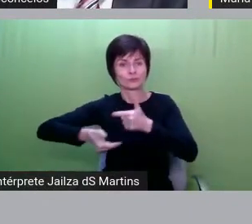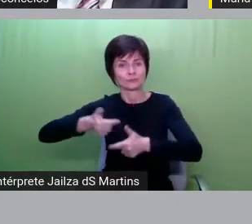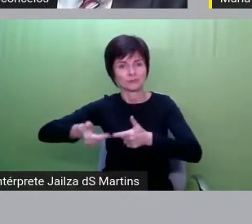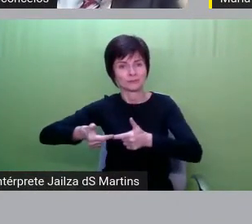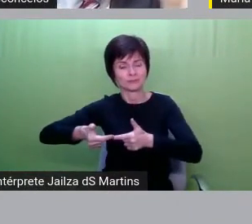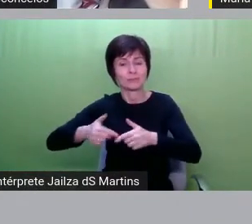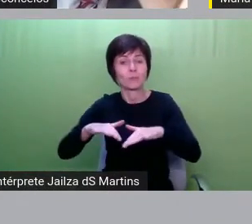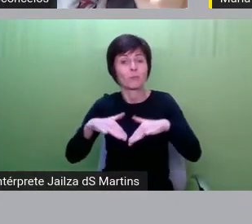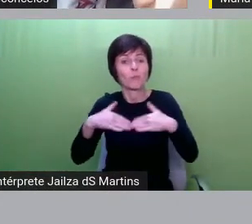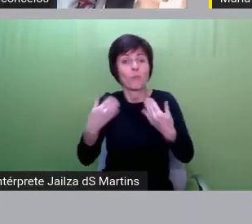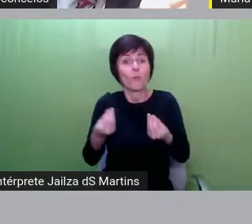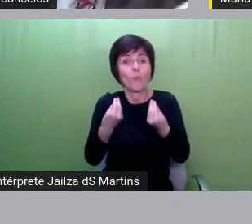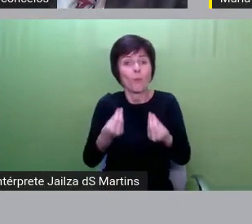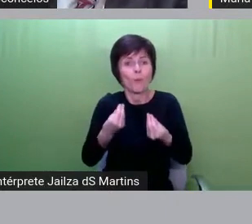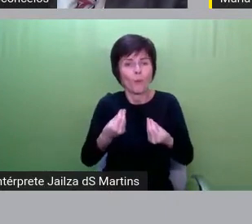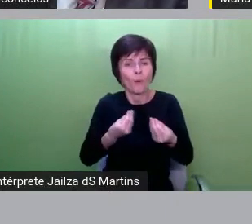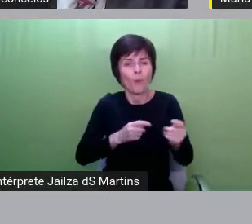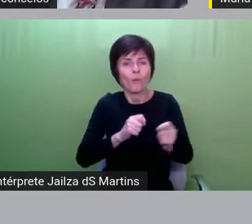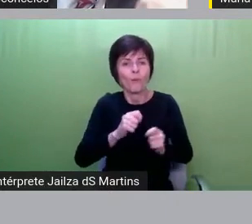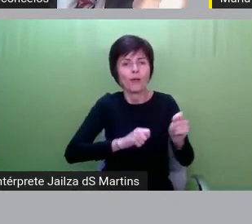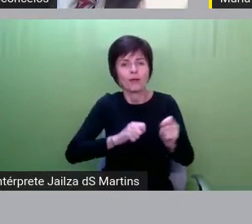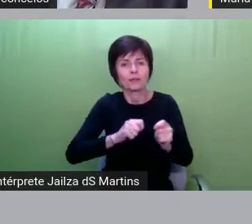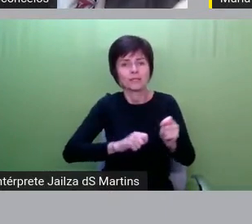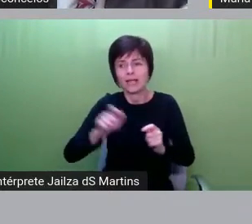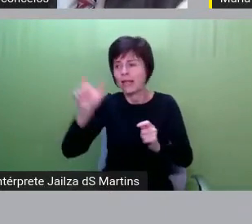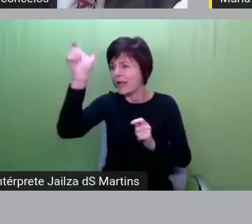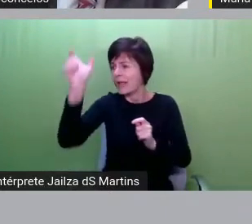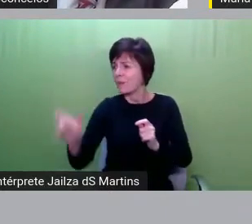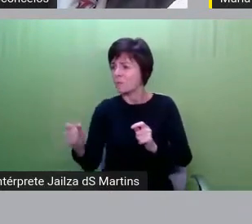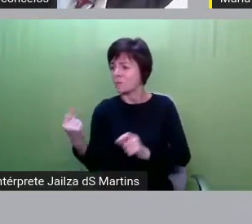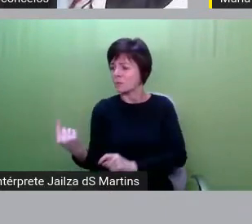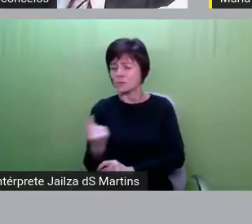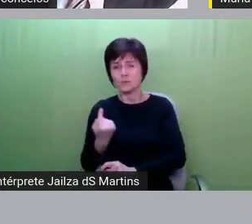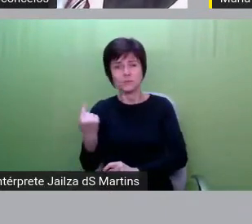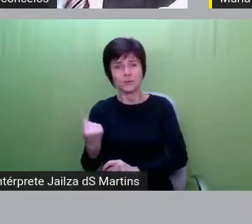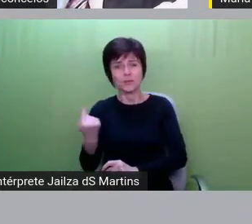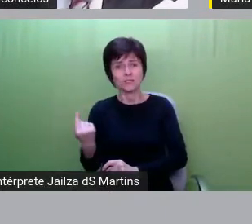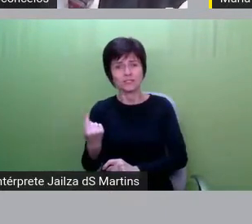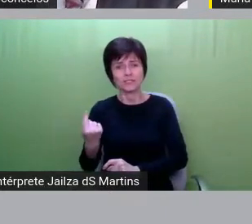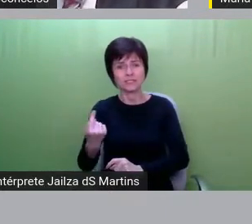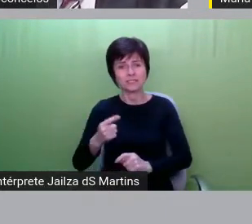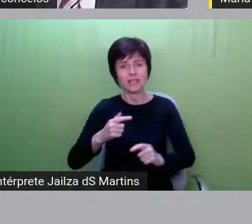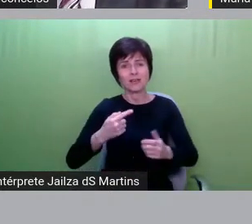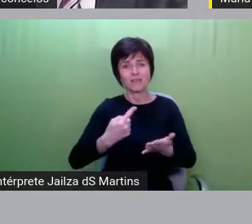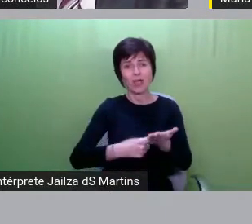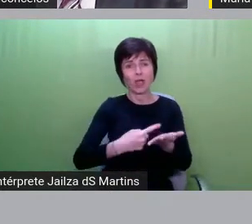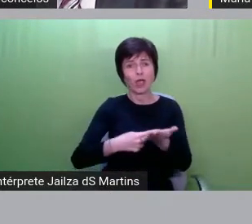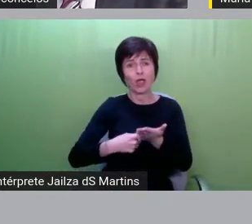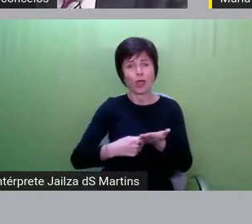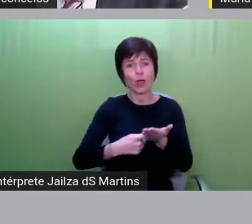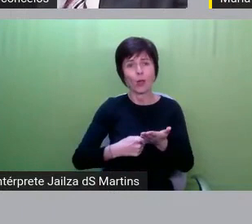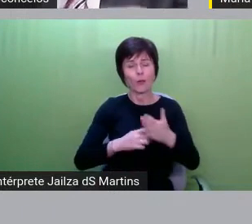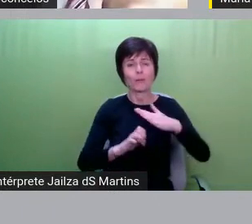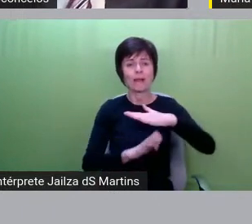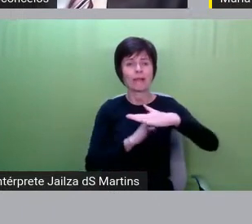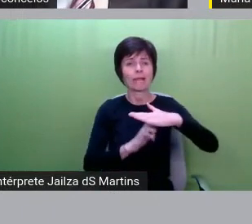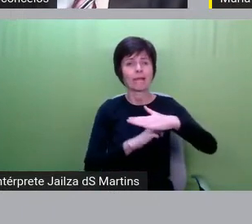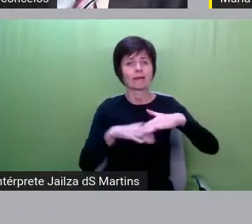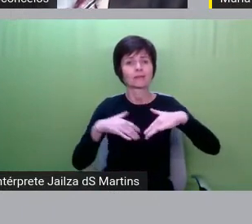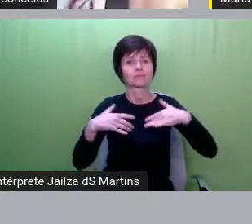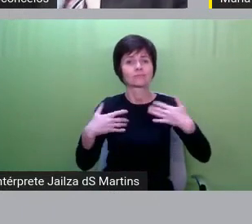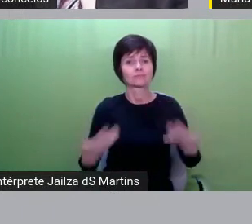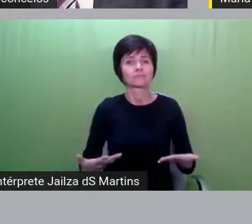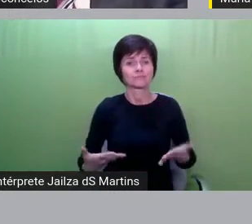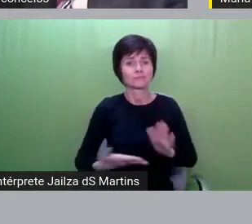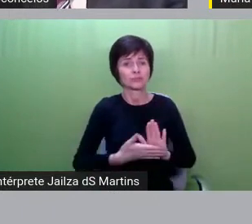trabalhista. Este é um paradoxo, é uma ironia. Eu te retiro a capacidade de caminhar e depois